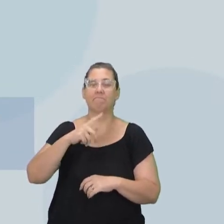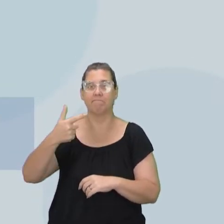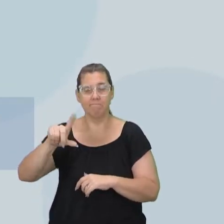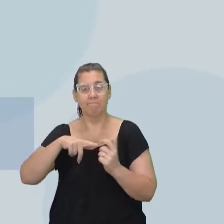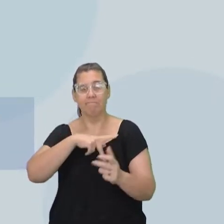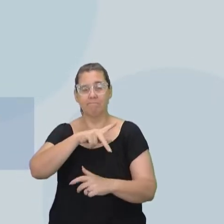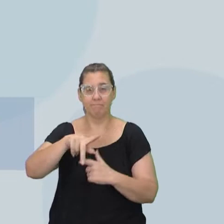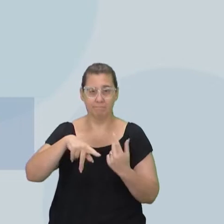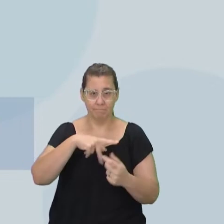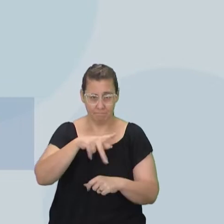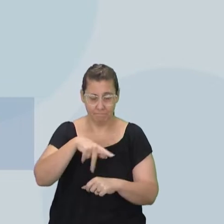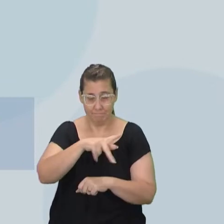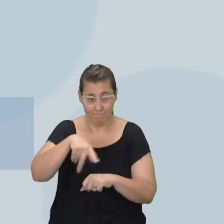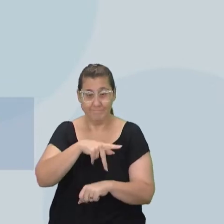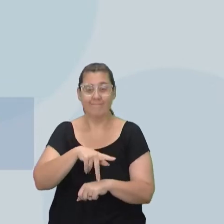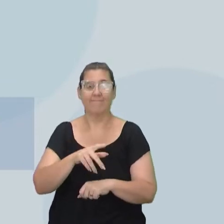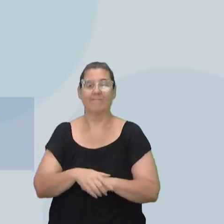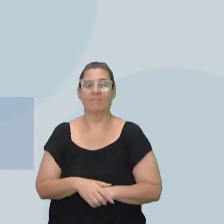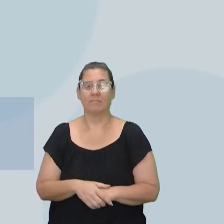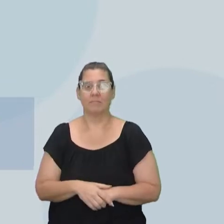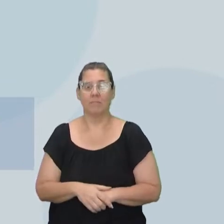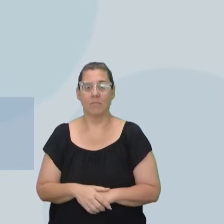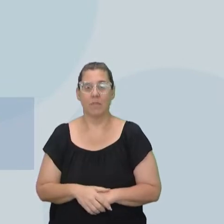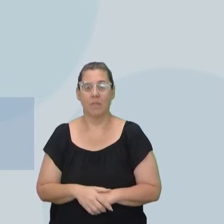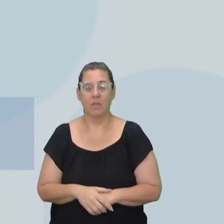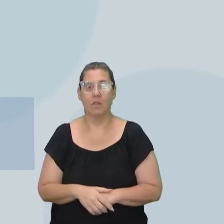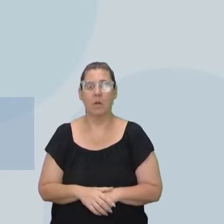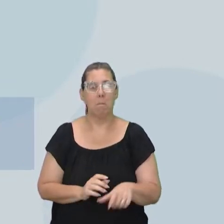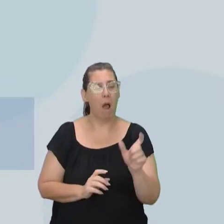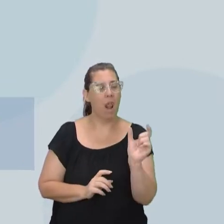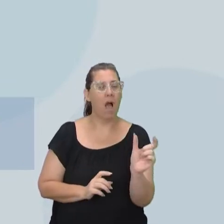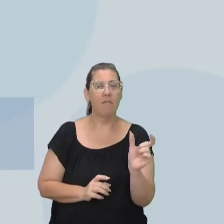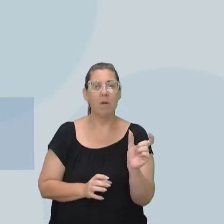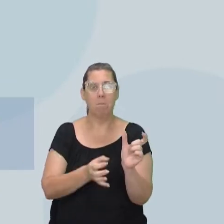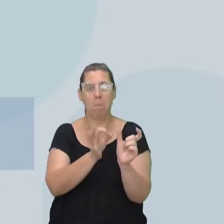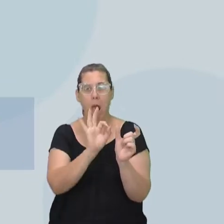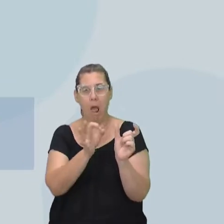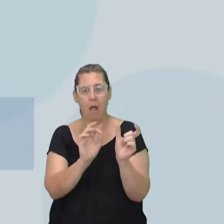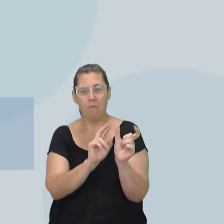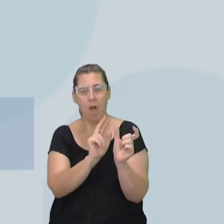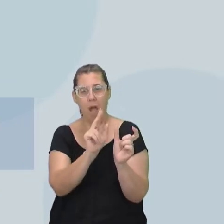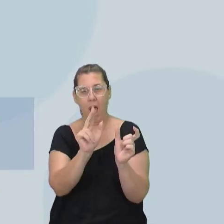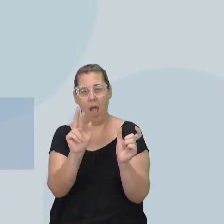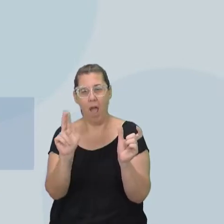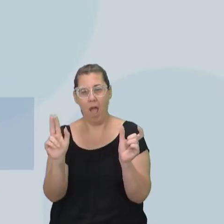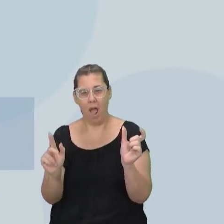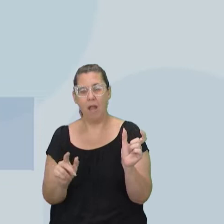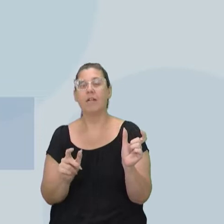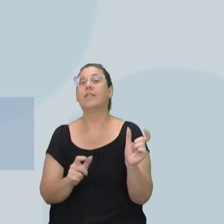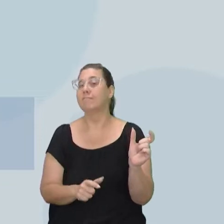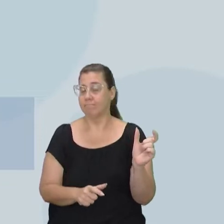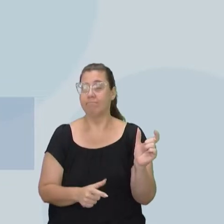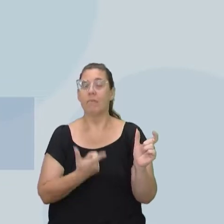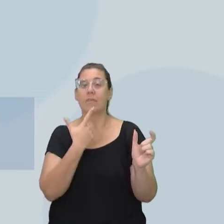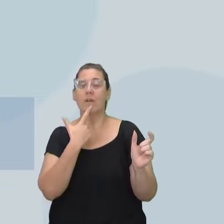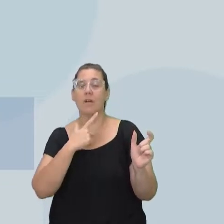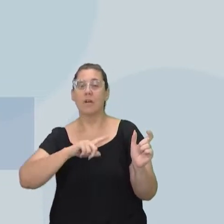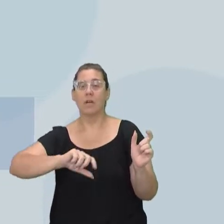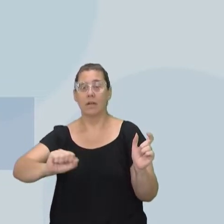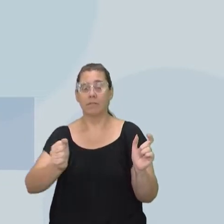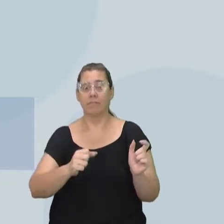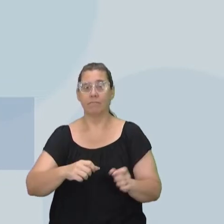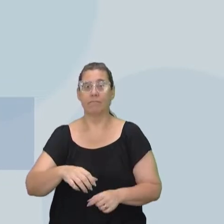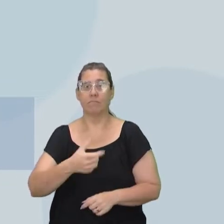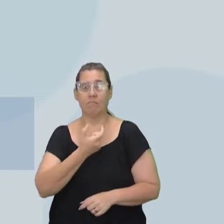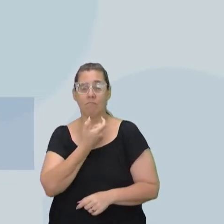Aumentar o vocabulário da língua inglesa. Gente, este é o nosso objetivo. E não